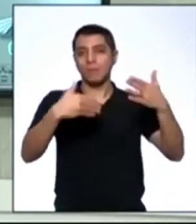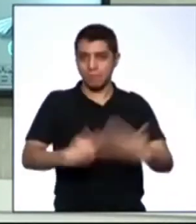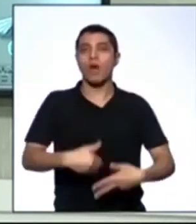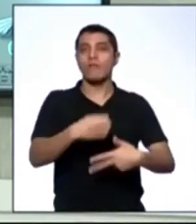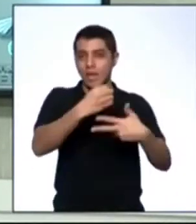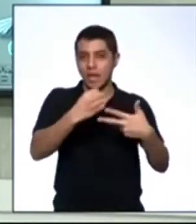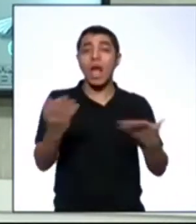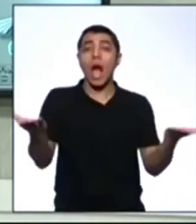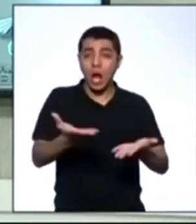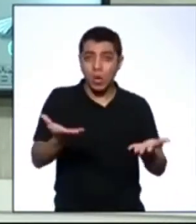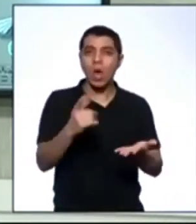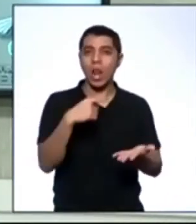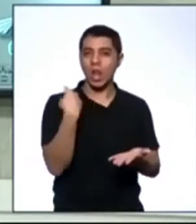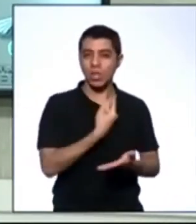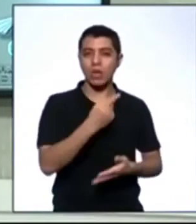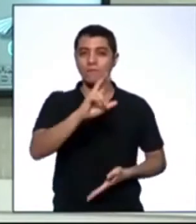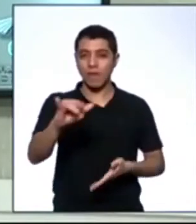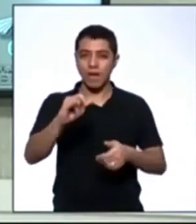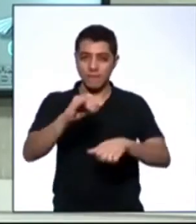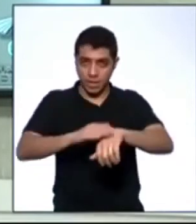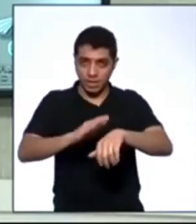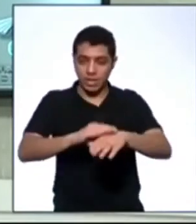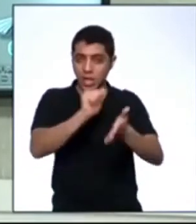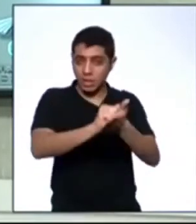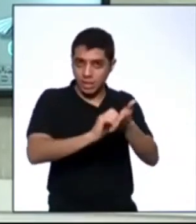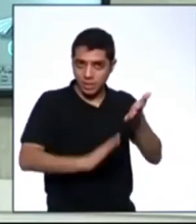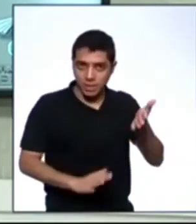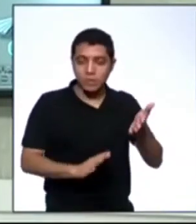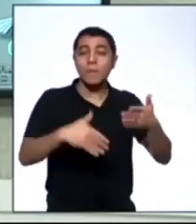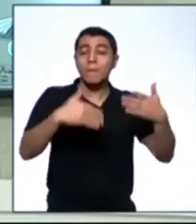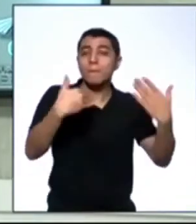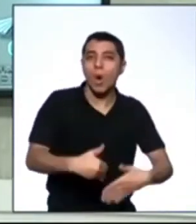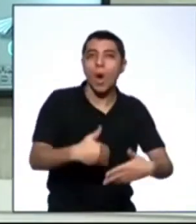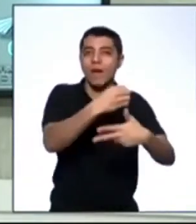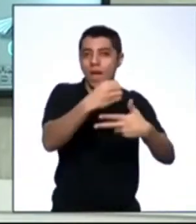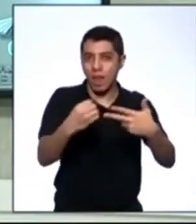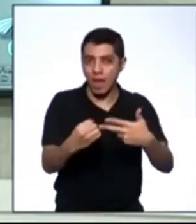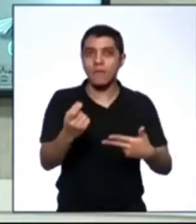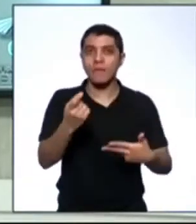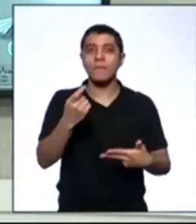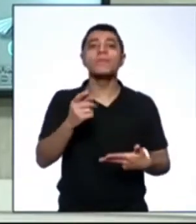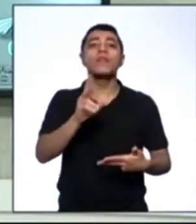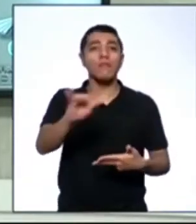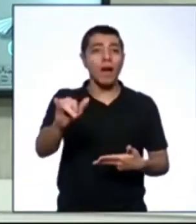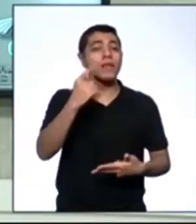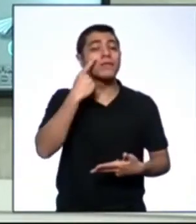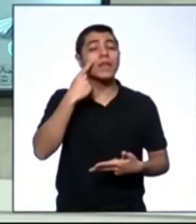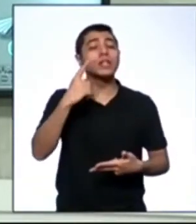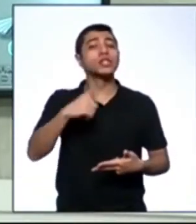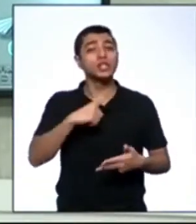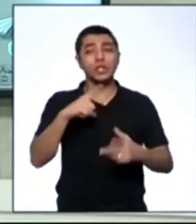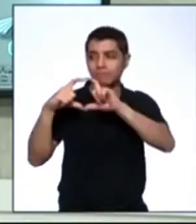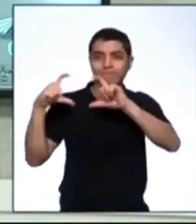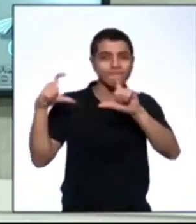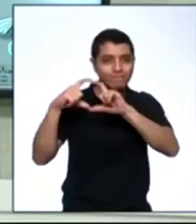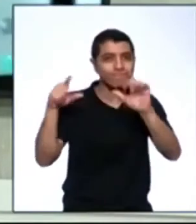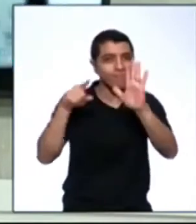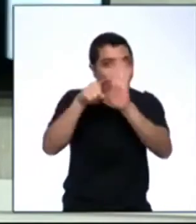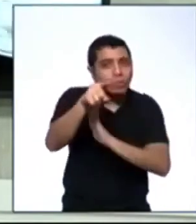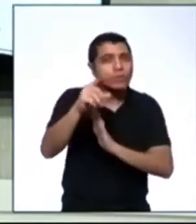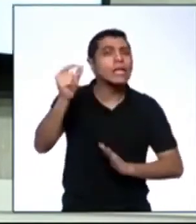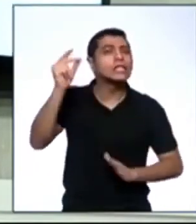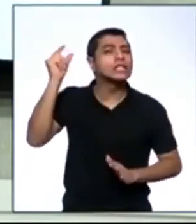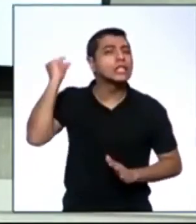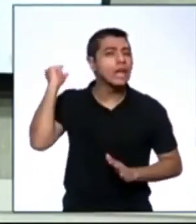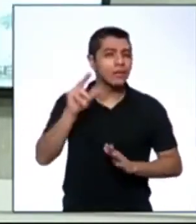assunto na prova do Enem. Nós tivemos uma questão já antiga, essa questão nós vamos